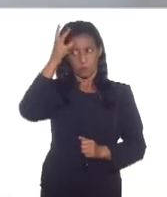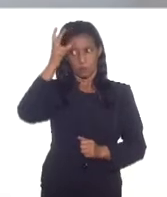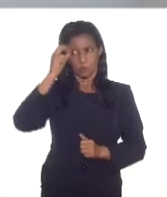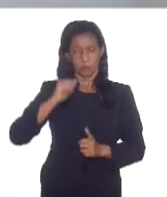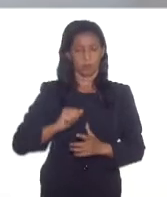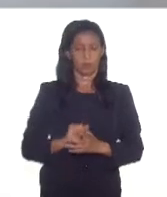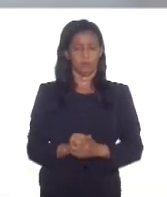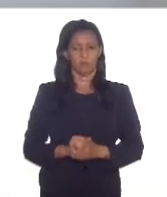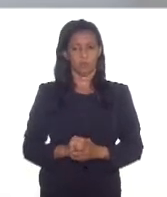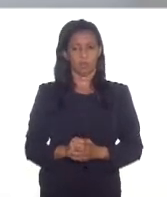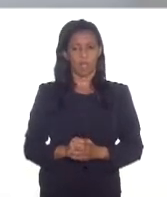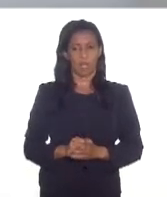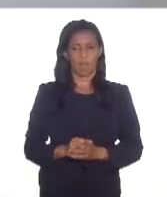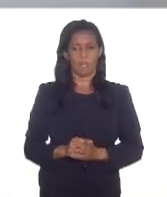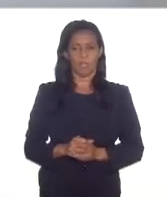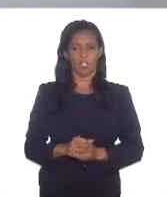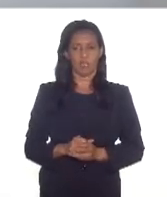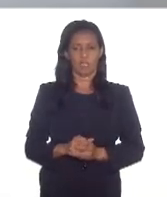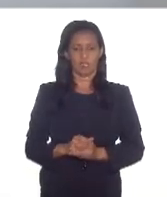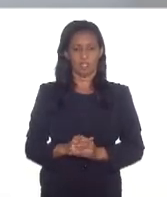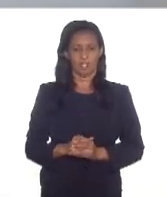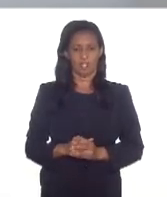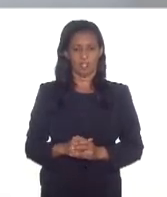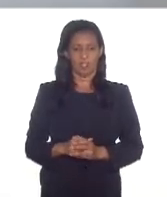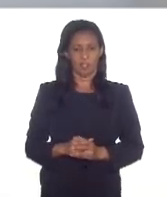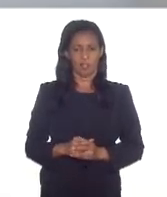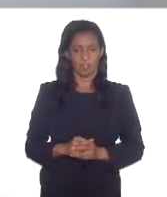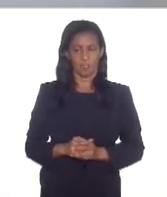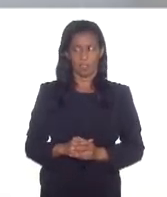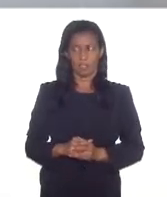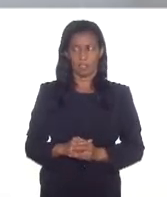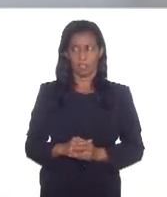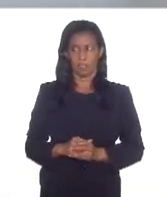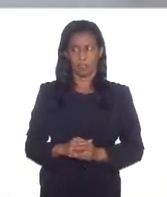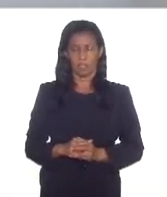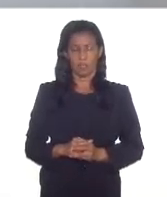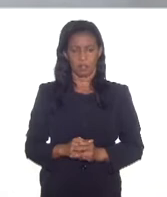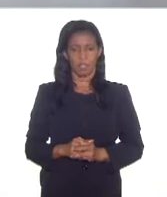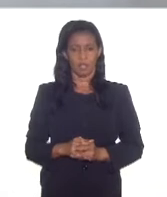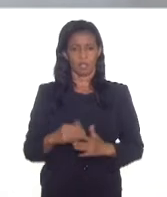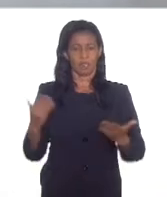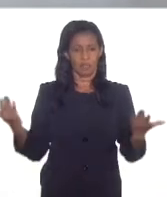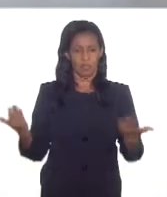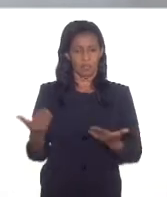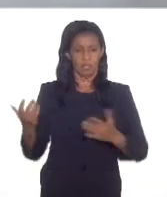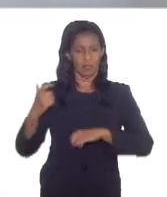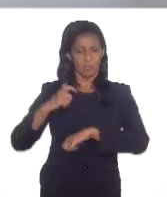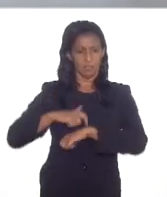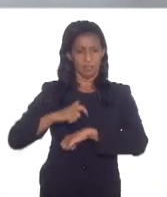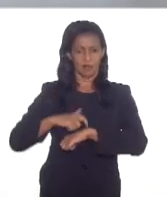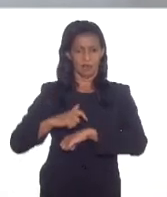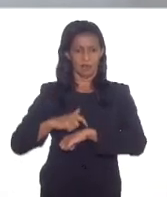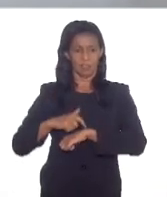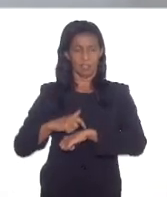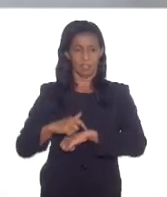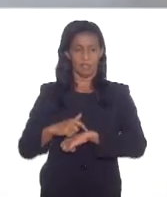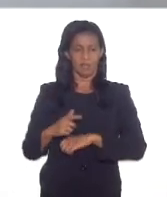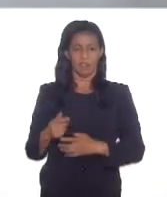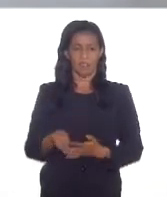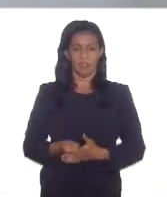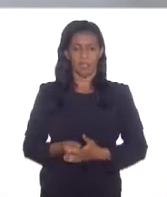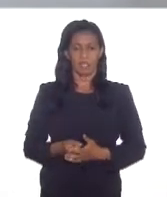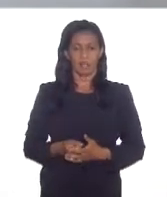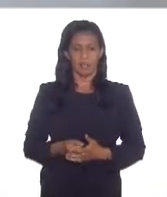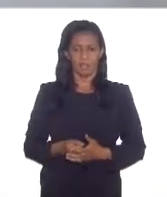Lins para marcar com ele para nós, para que a gente pode usar o mesmo instrumento para fazer ali no